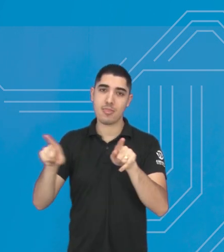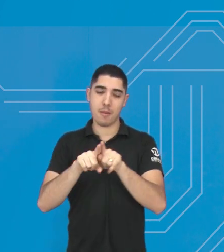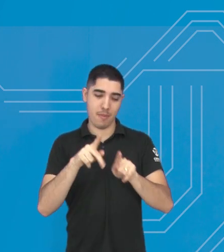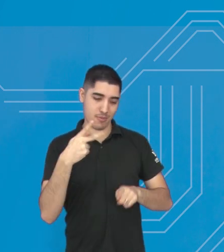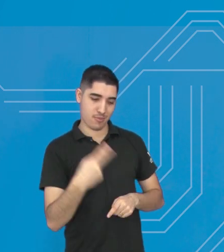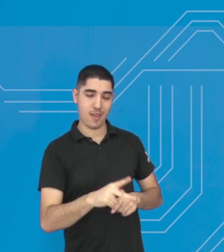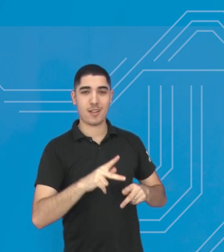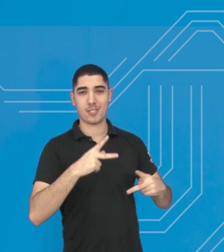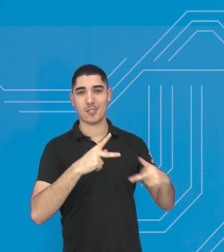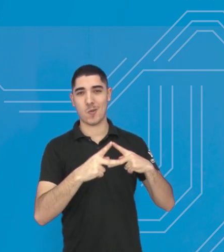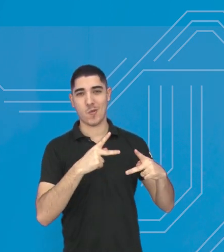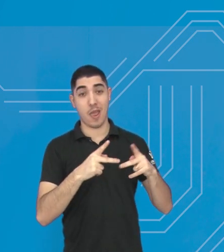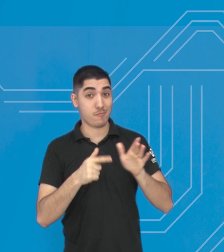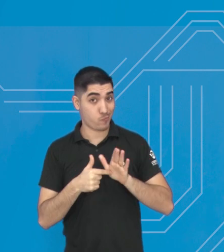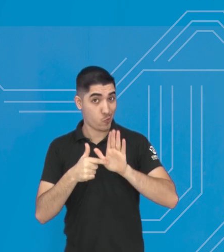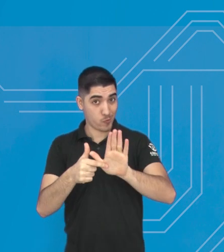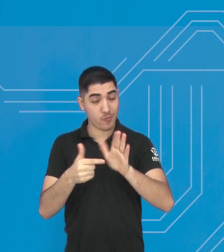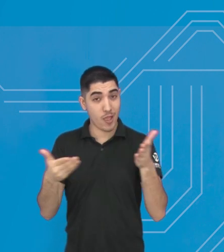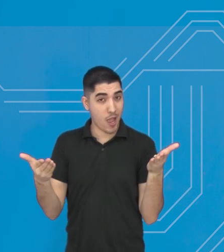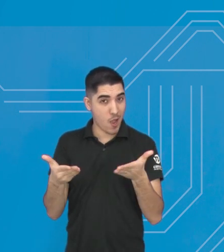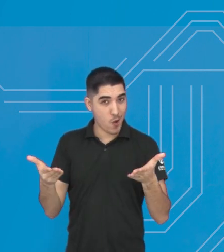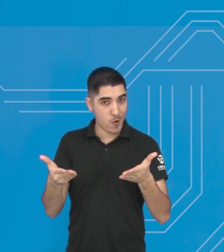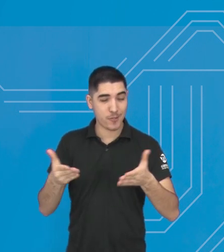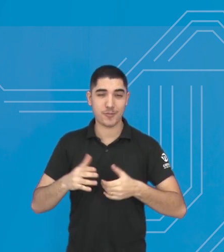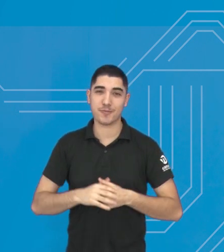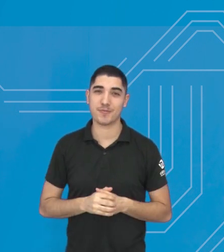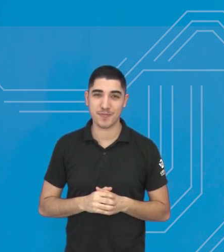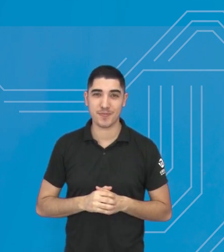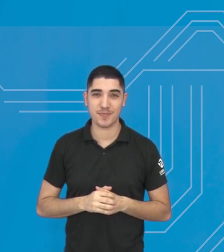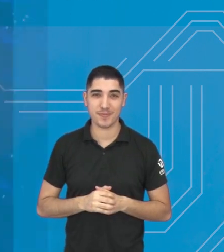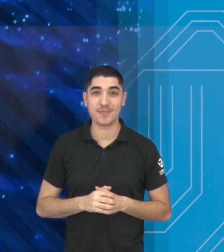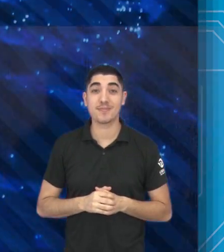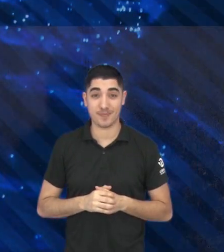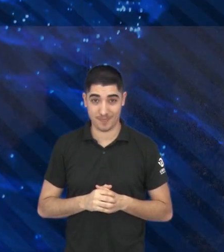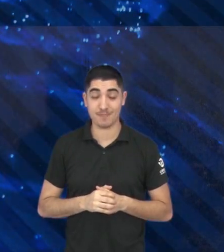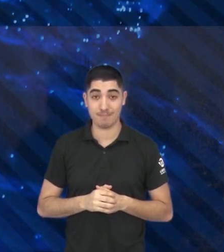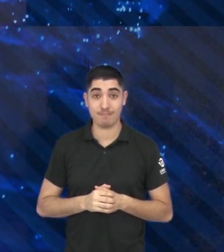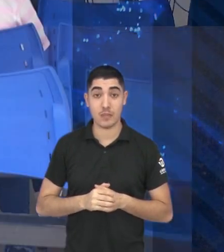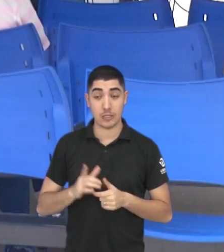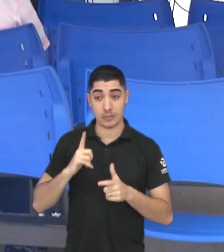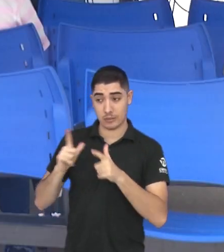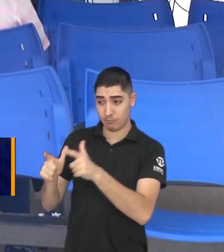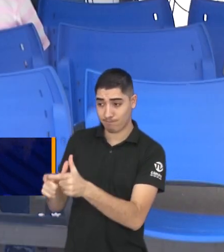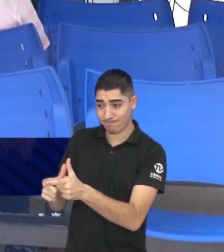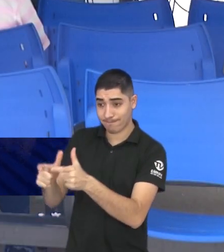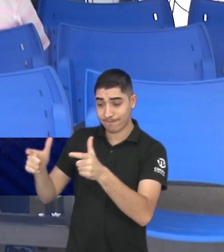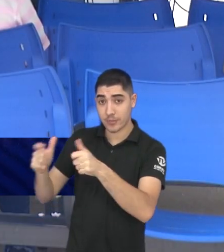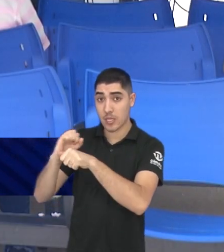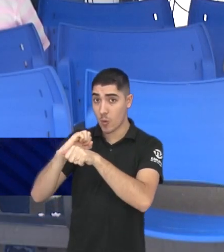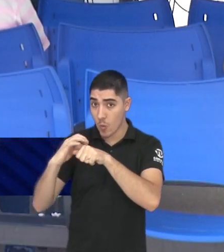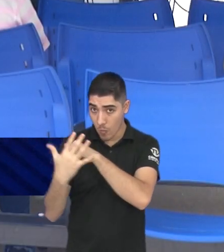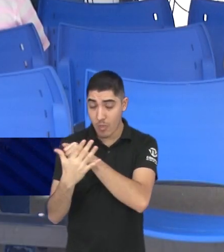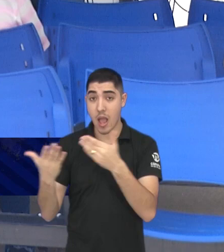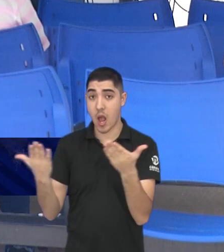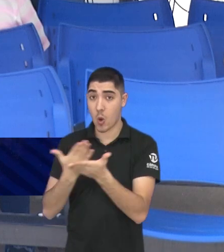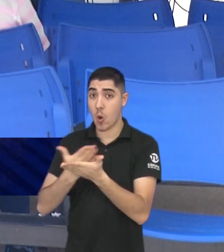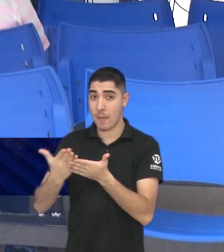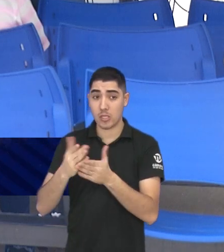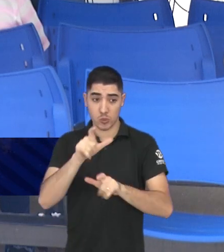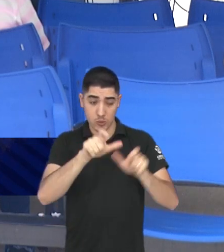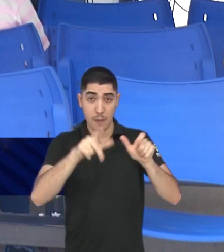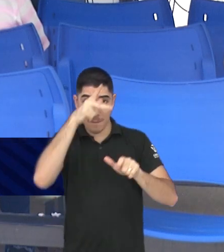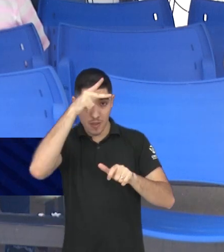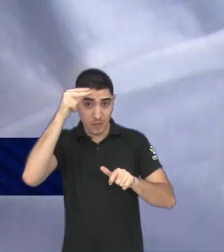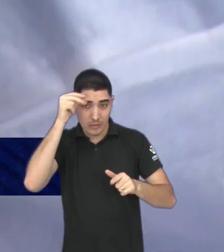na Câmara e na nossa cidade. Vamos aos destaques desta edição. Aumento nos casos de Covid